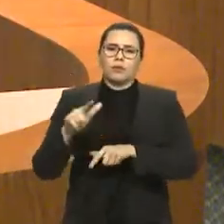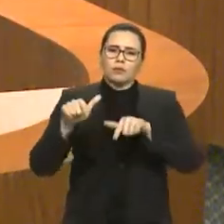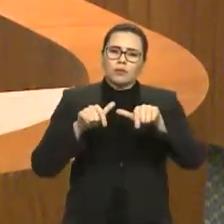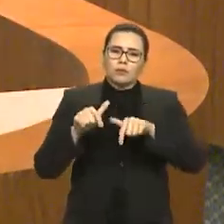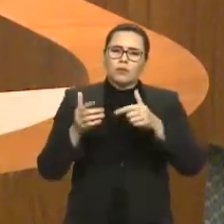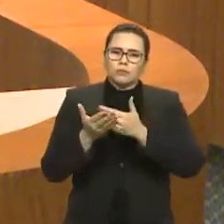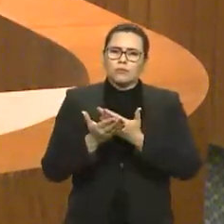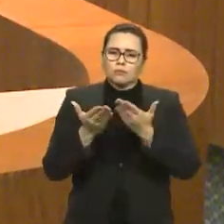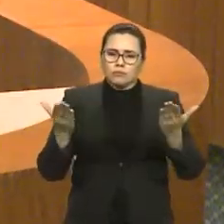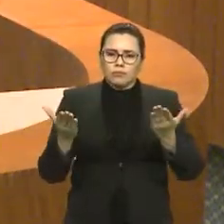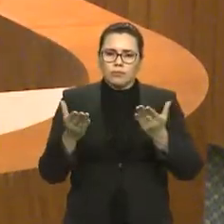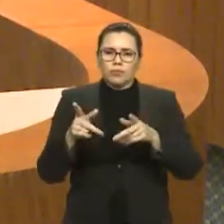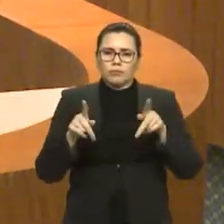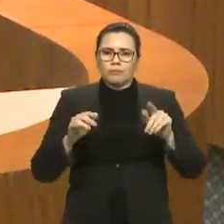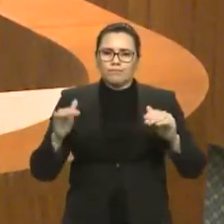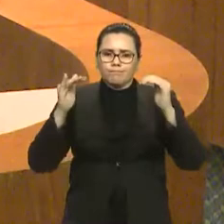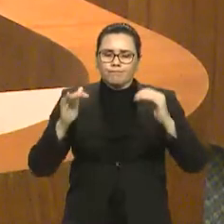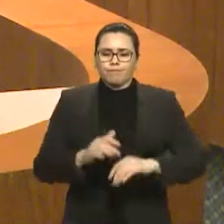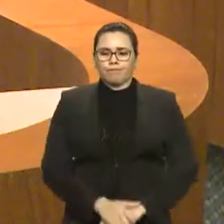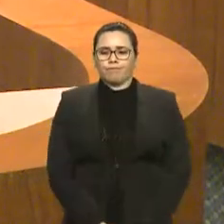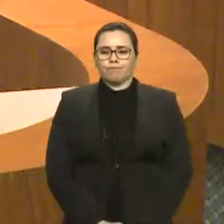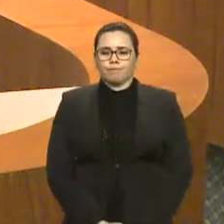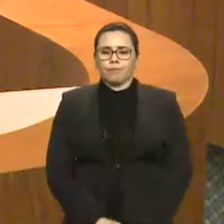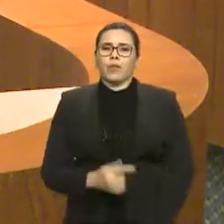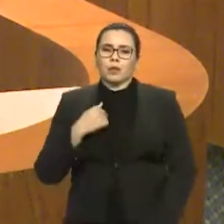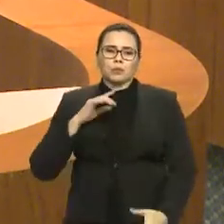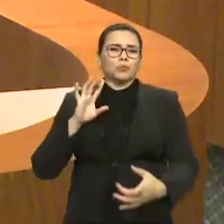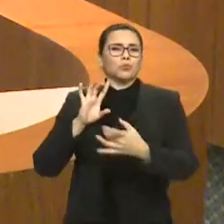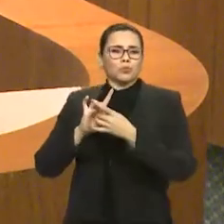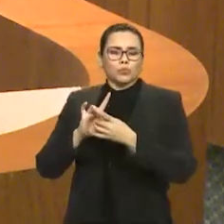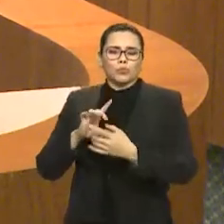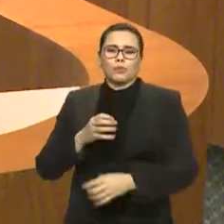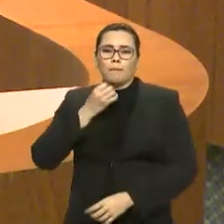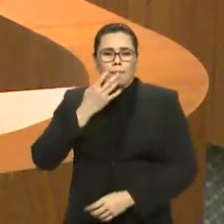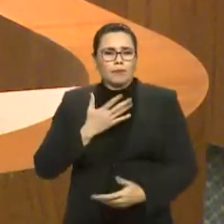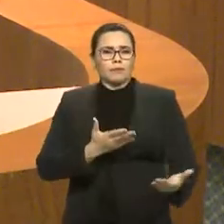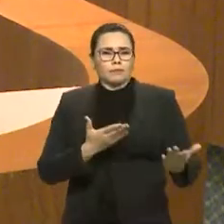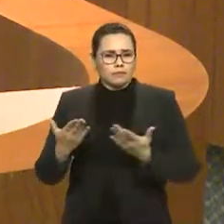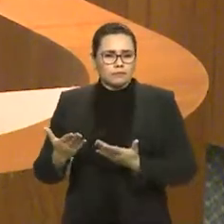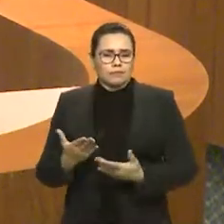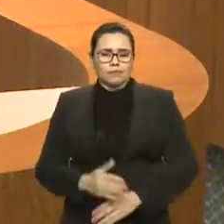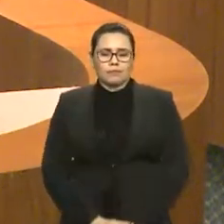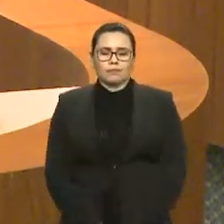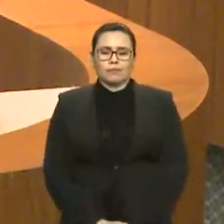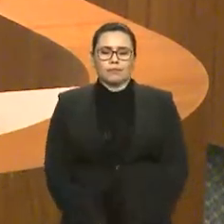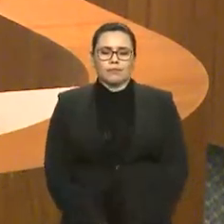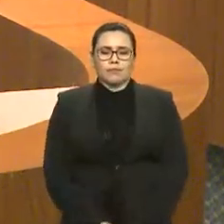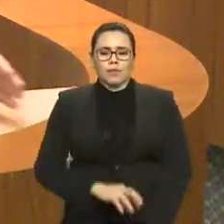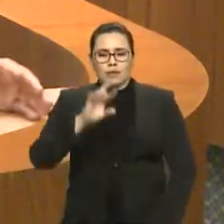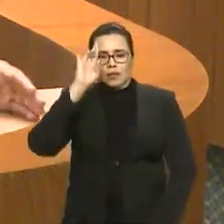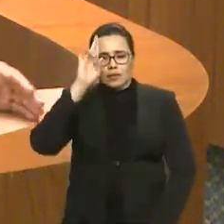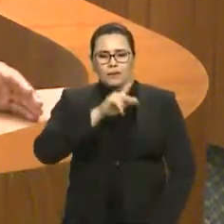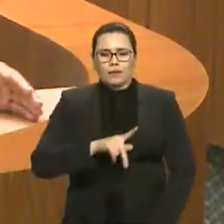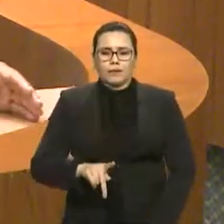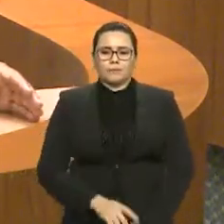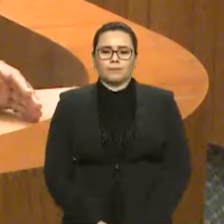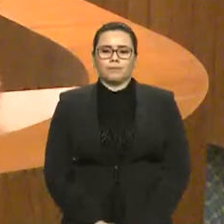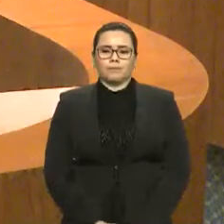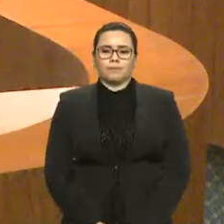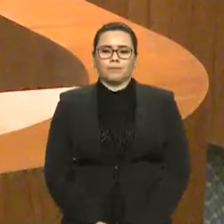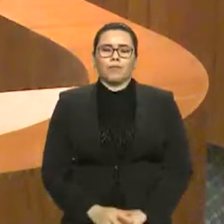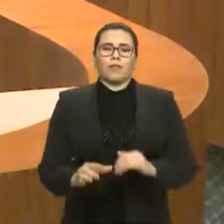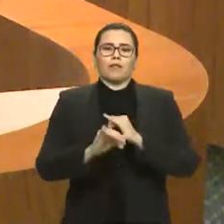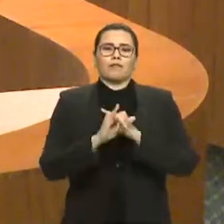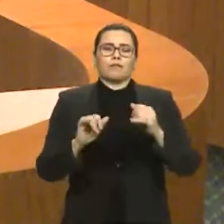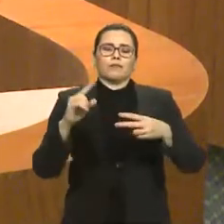Contem com o professor e deputado estadual Wellington do curso. Sejam todos bem-vindos. Senhor presidente, quero fazer um registro de duas viagens no